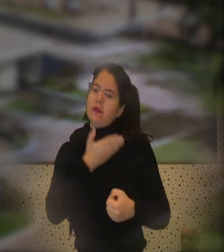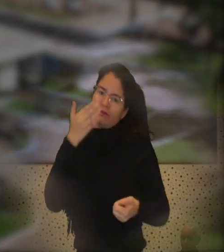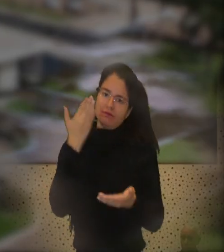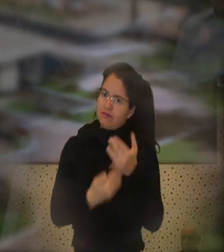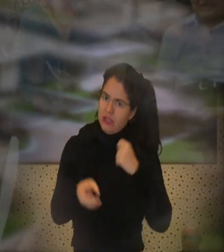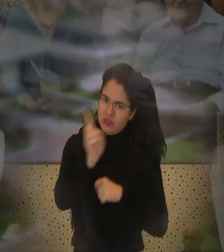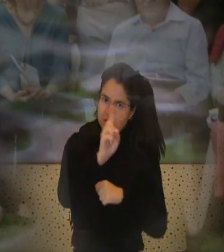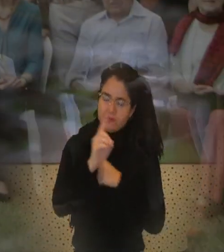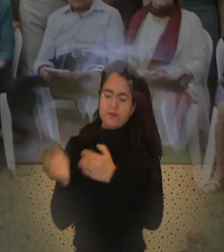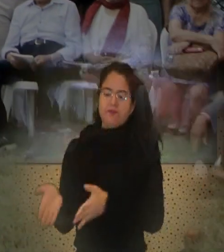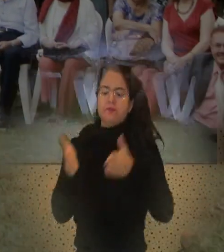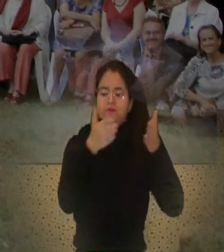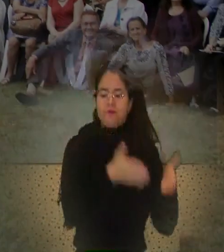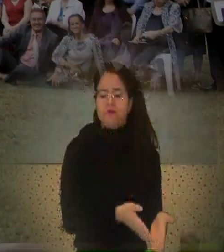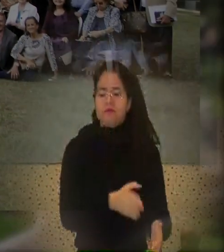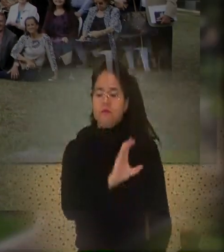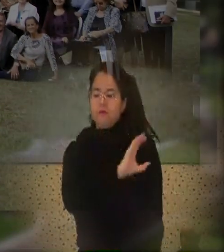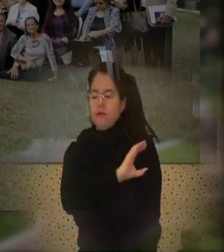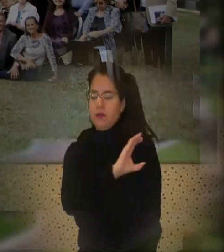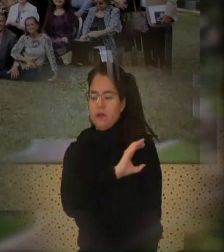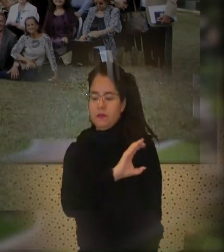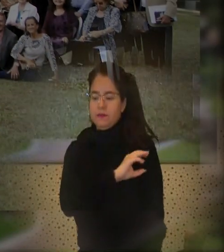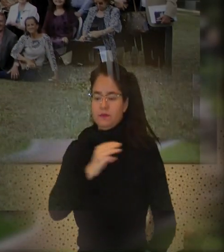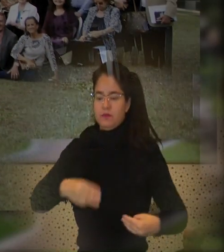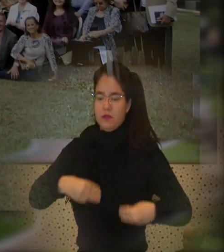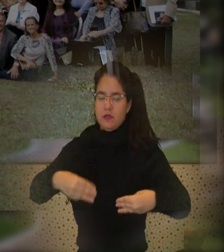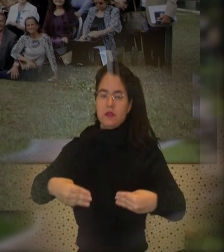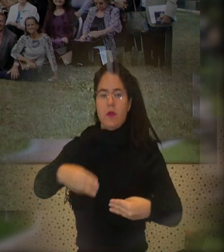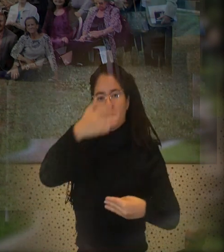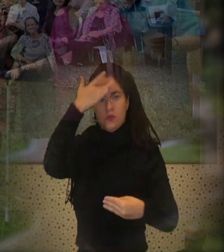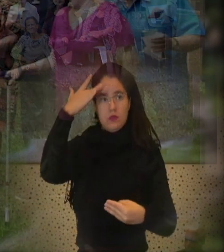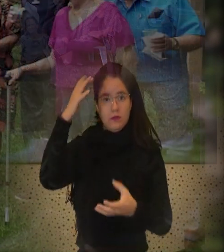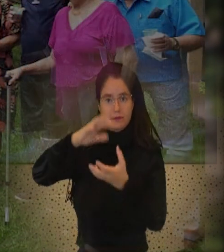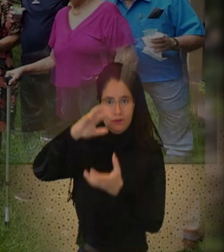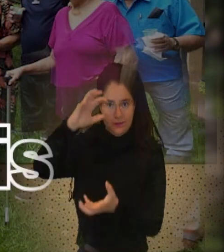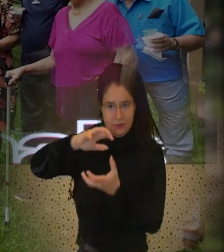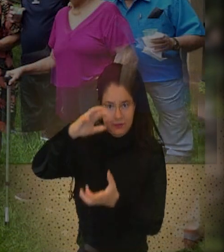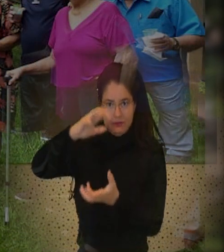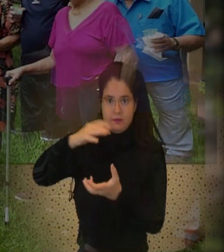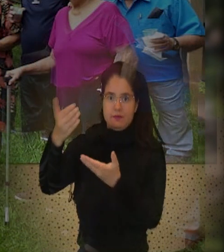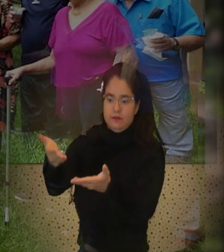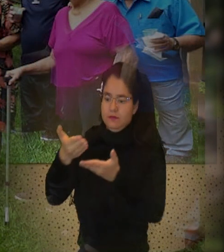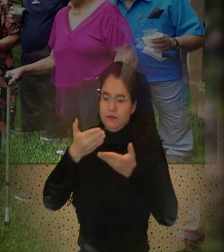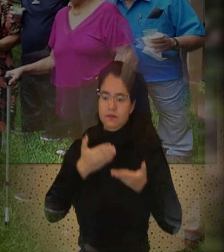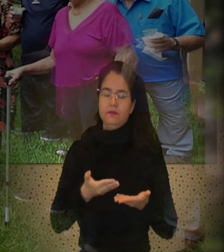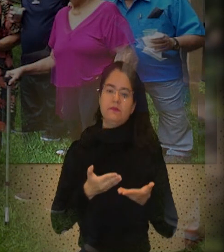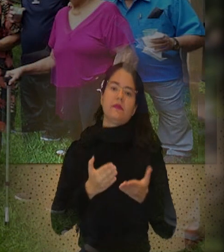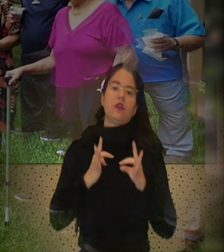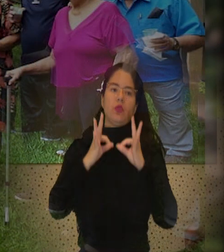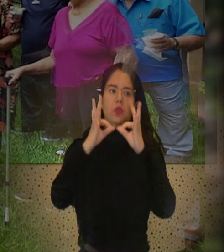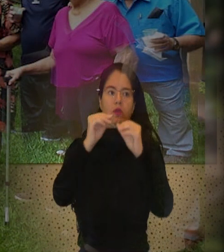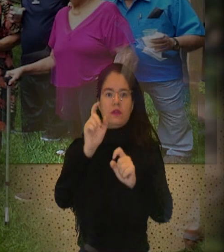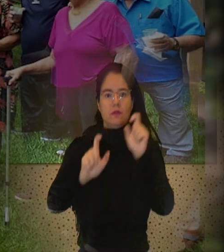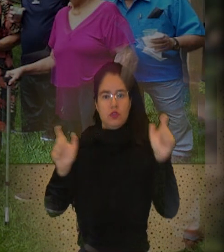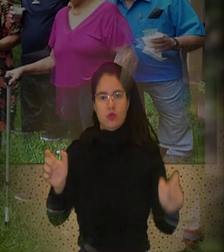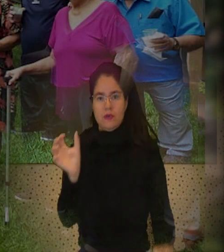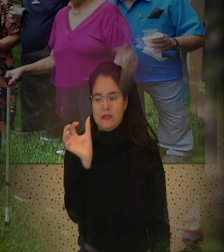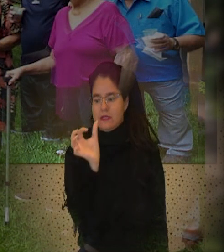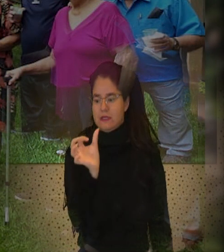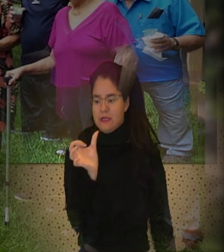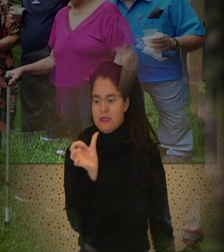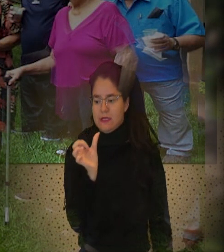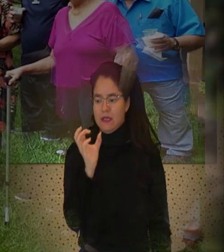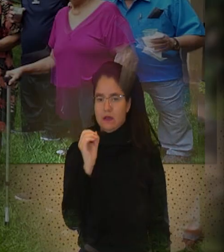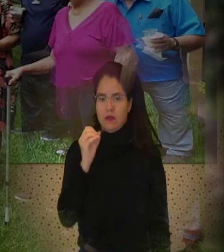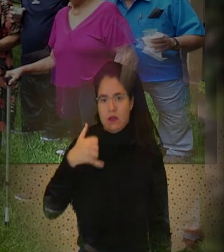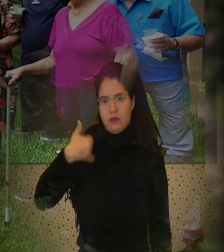A coordenação do Ministério com a Terceira Idade, GVC, convida a todos os irmãos com 60 anos ou mais